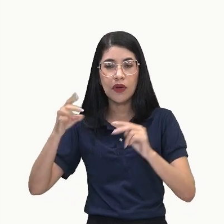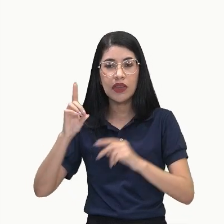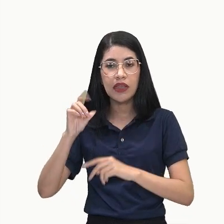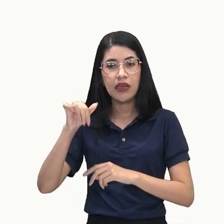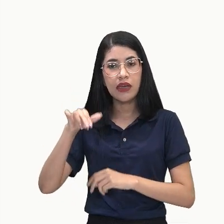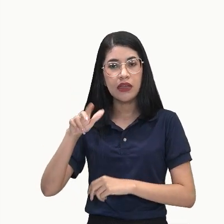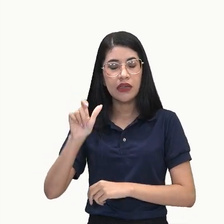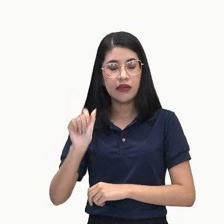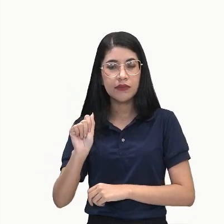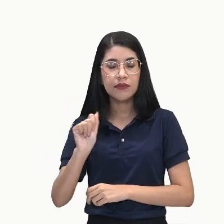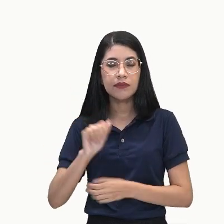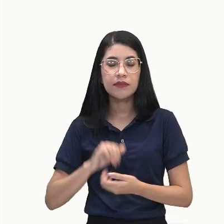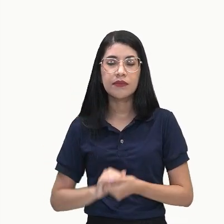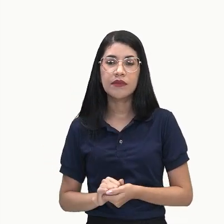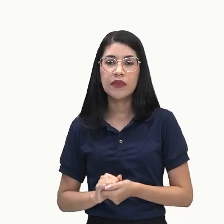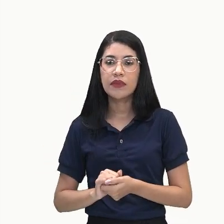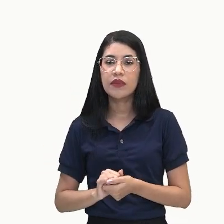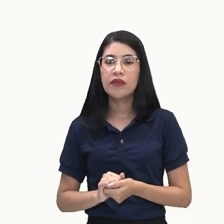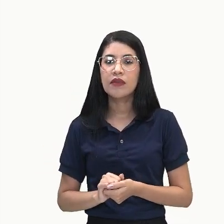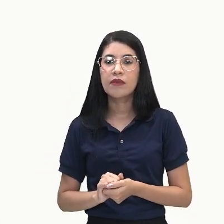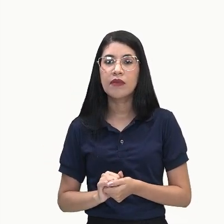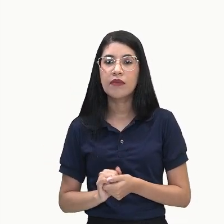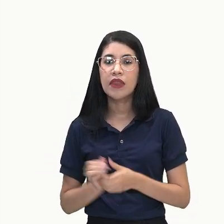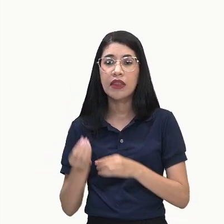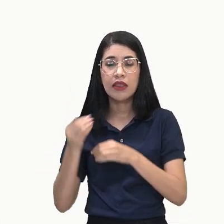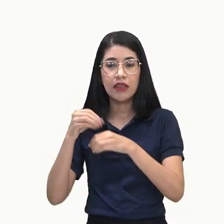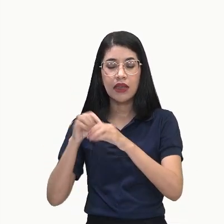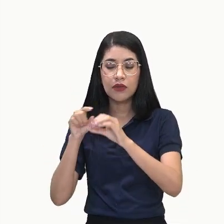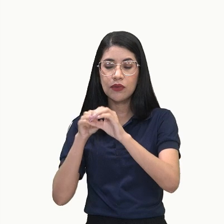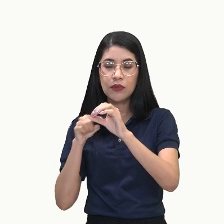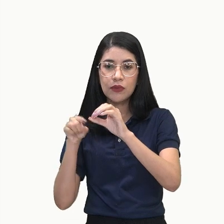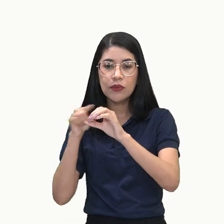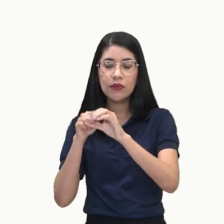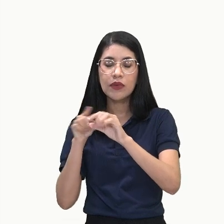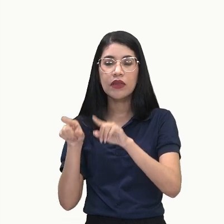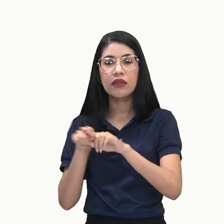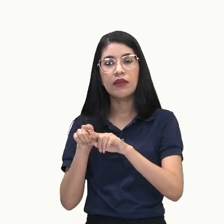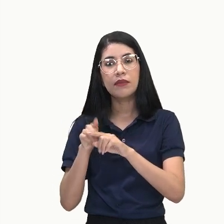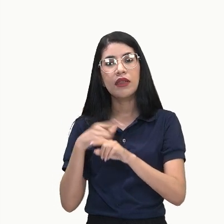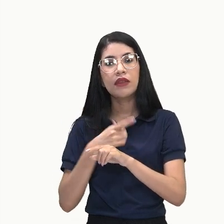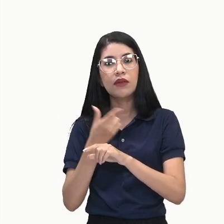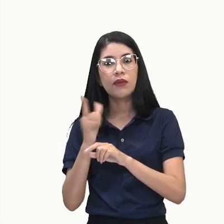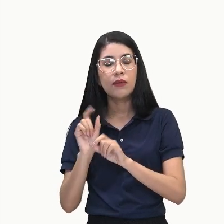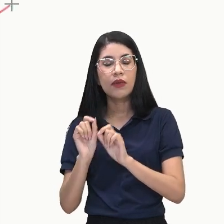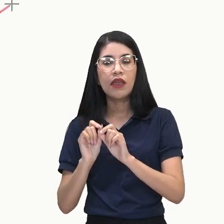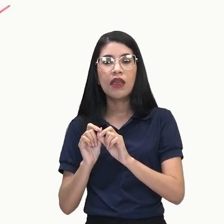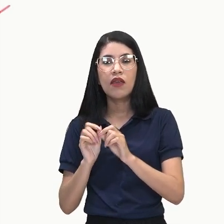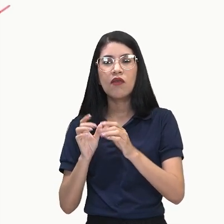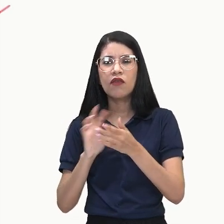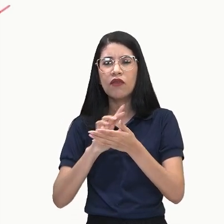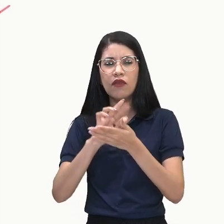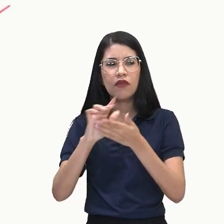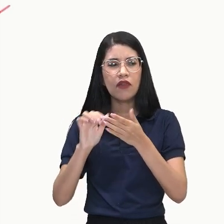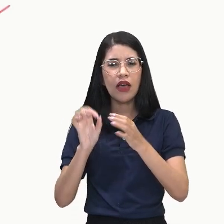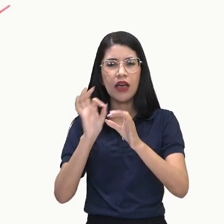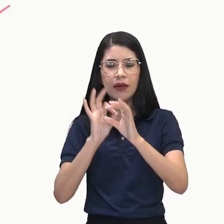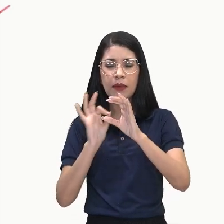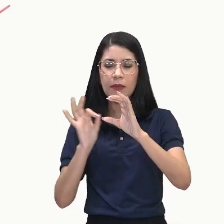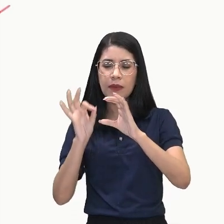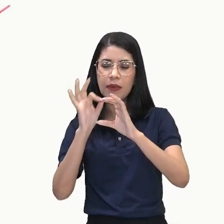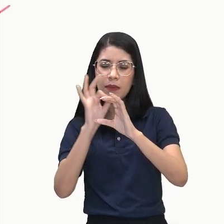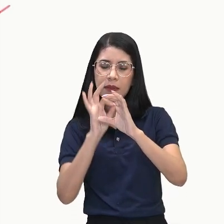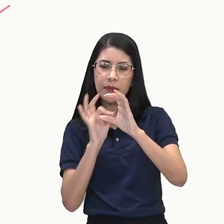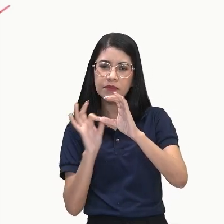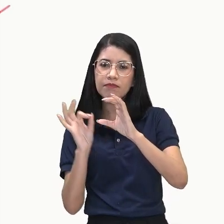DNA, o material genético dentro desse núcleo, além das várias organelas citoplasmáticas